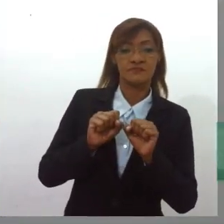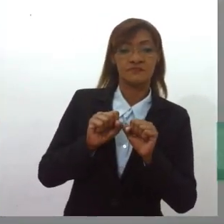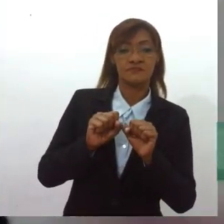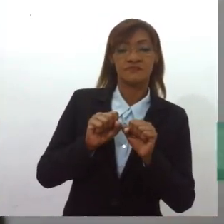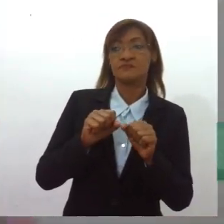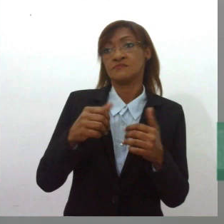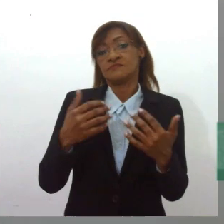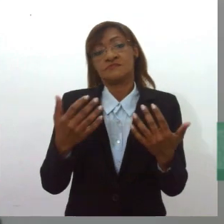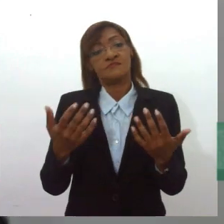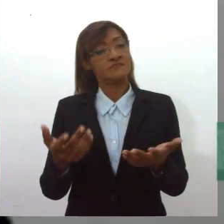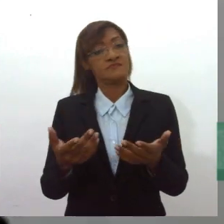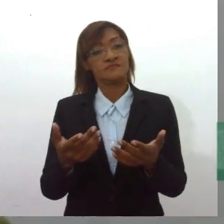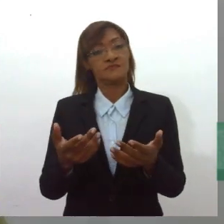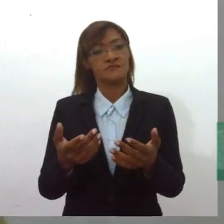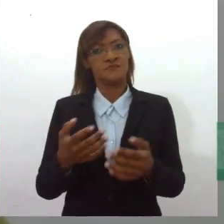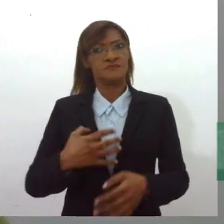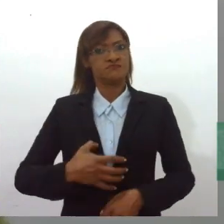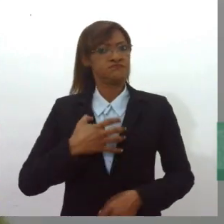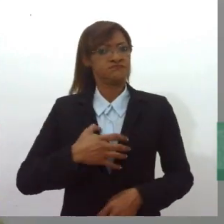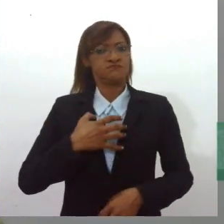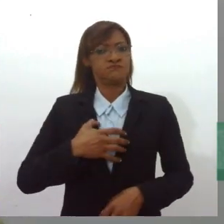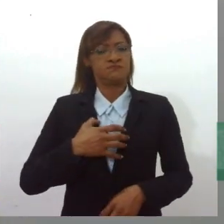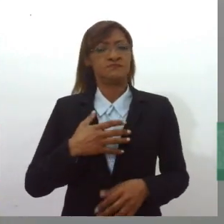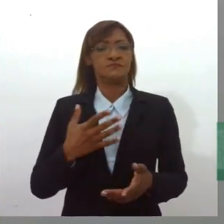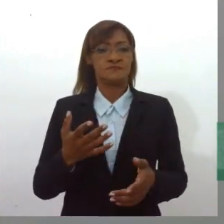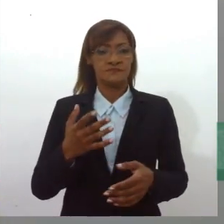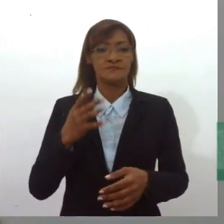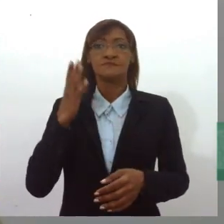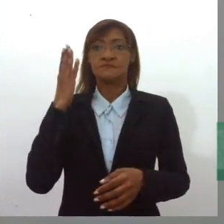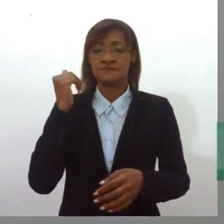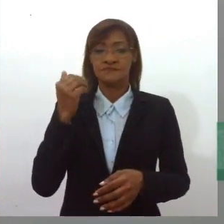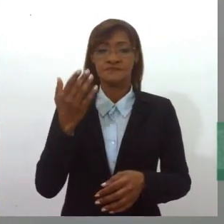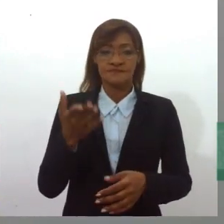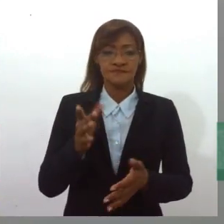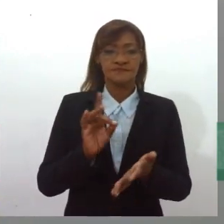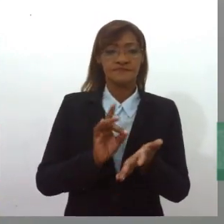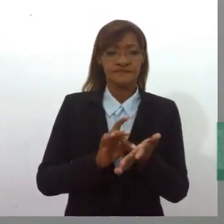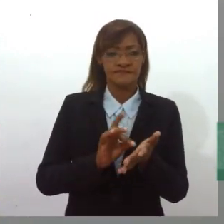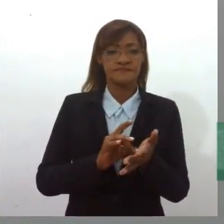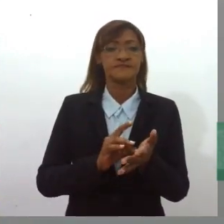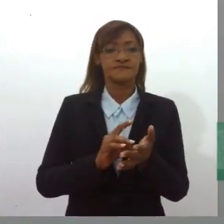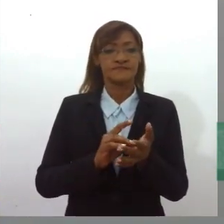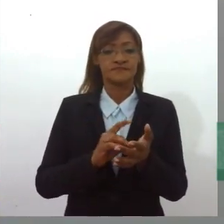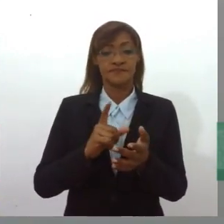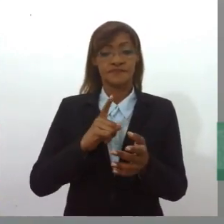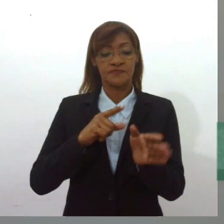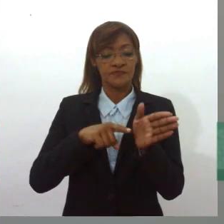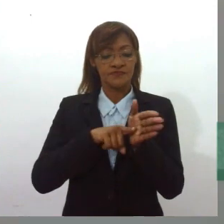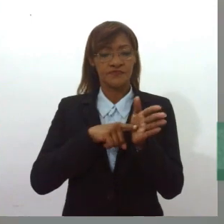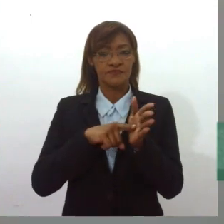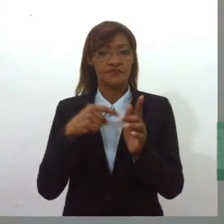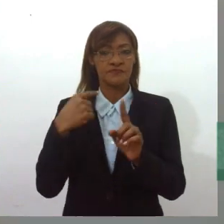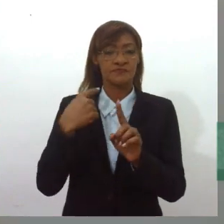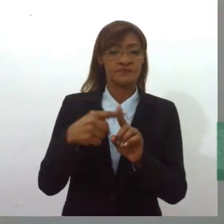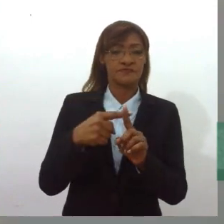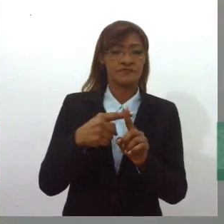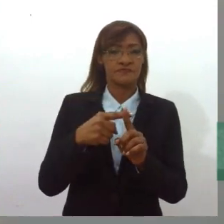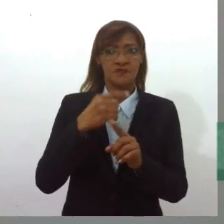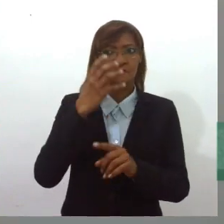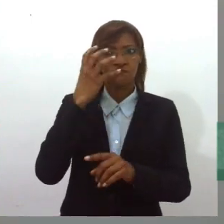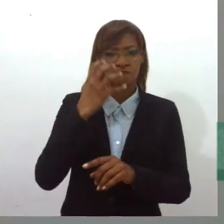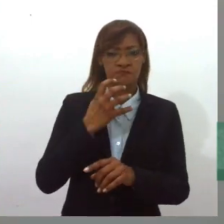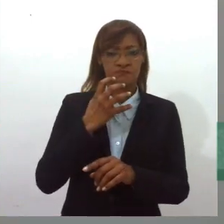obviamente A raiva é indiscutível né o animal realmente com teste positivo de raiva eh muitas vezes ele precisa ser